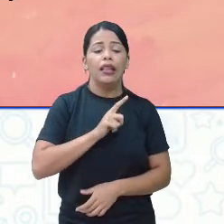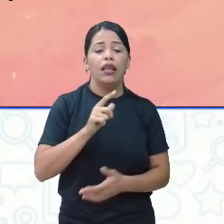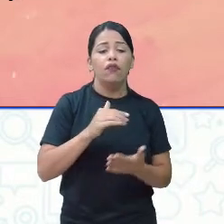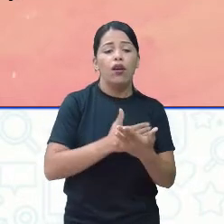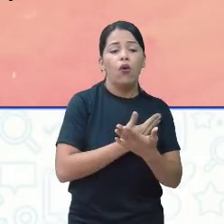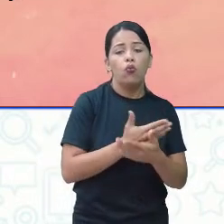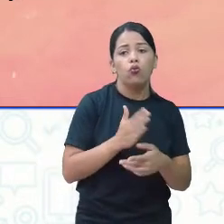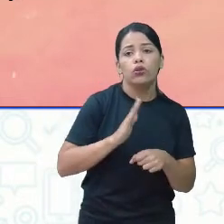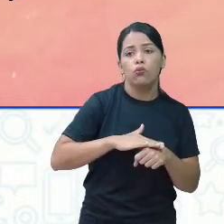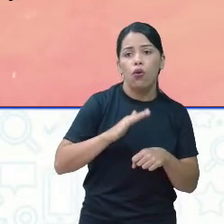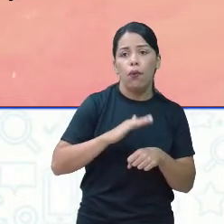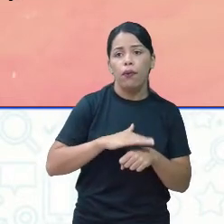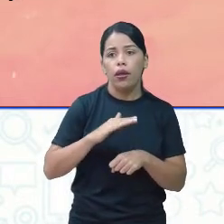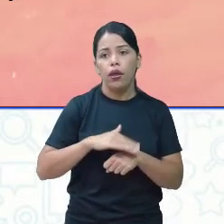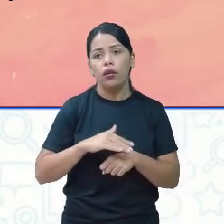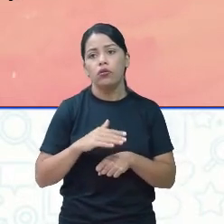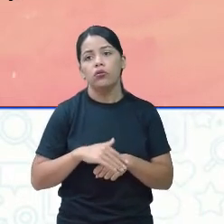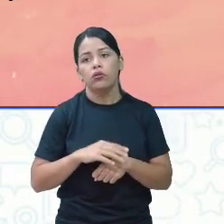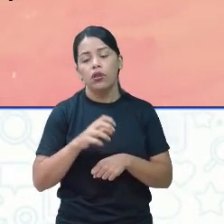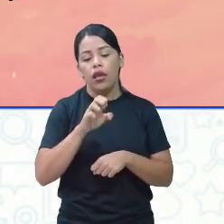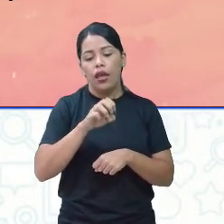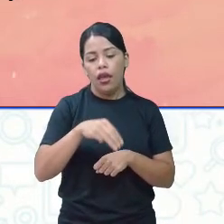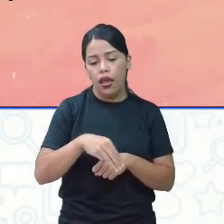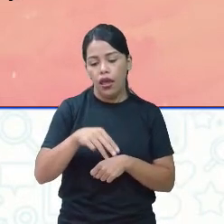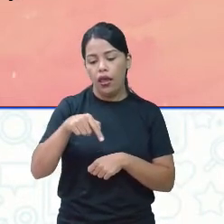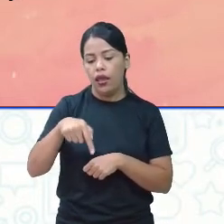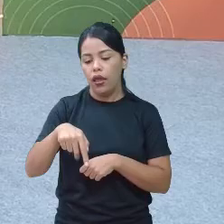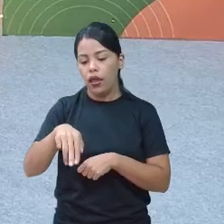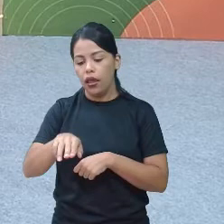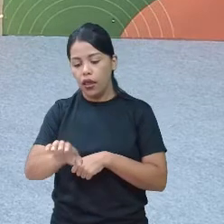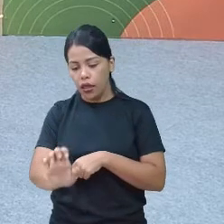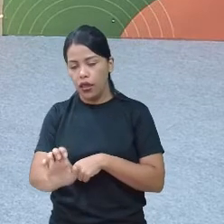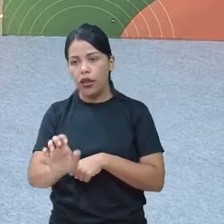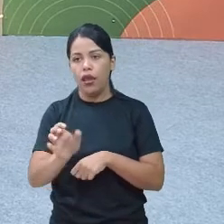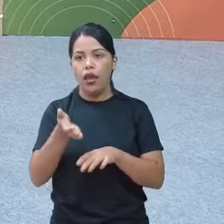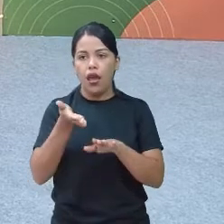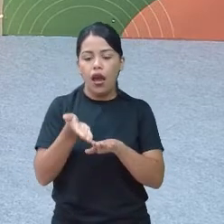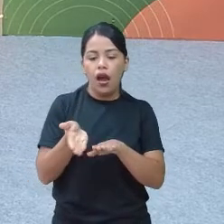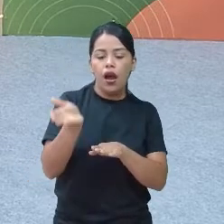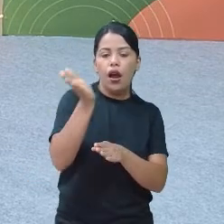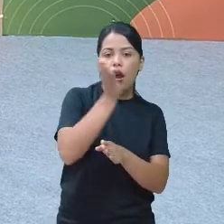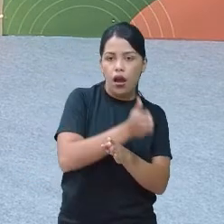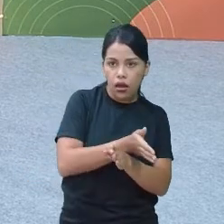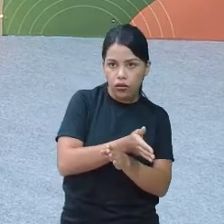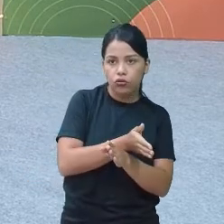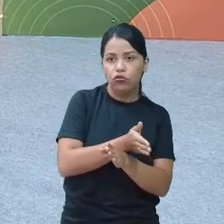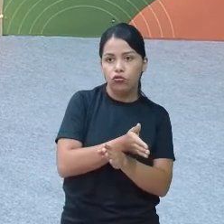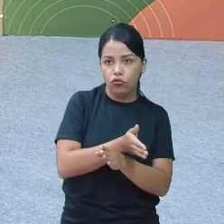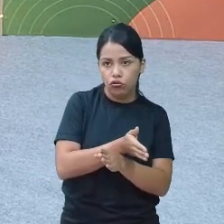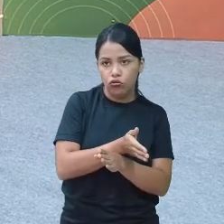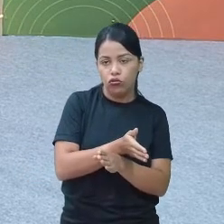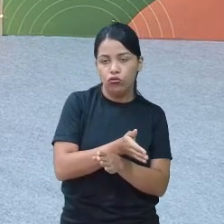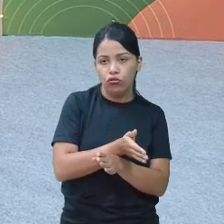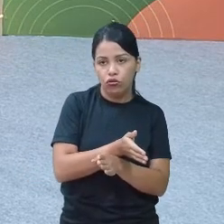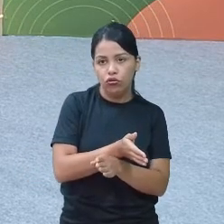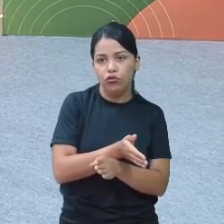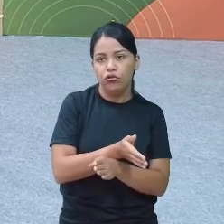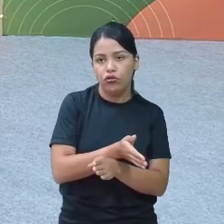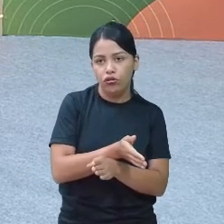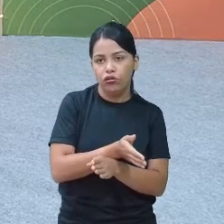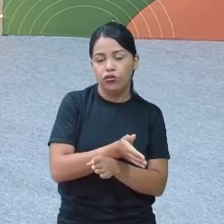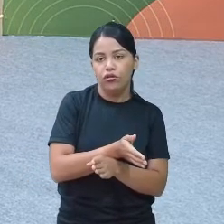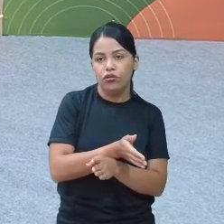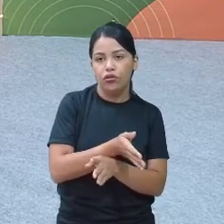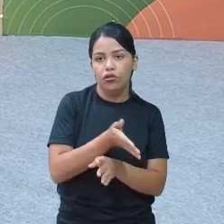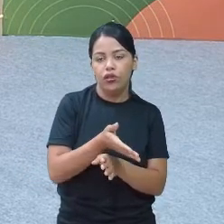revoltava. Então, aqui a gente tem o uso da preposição em anterior ao pronome relativo que, para